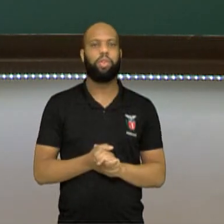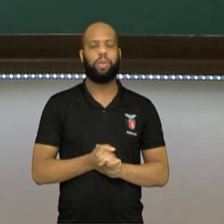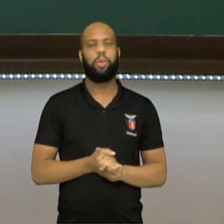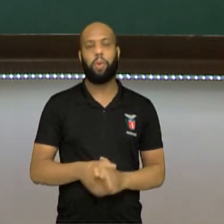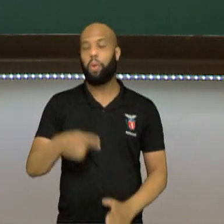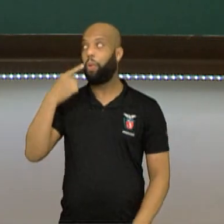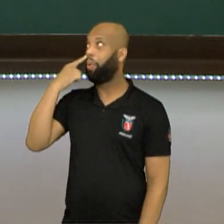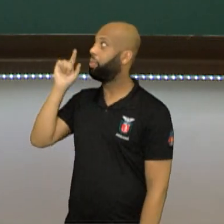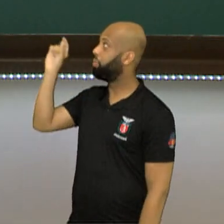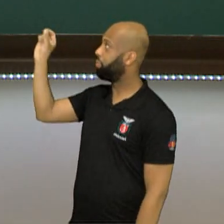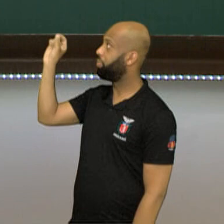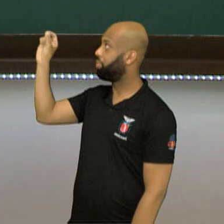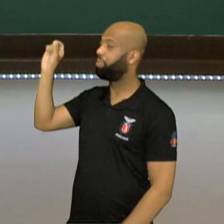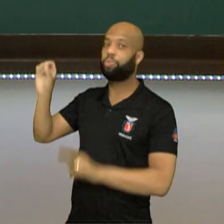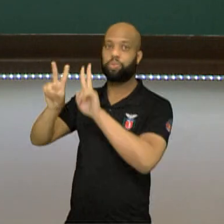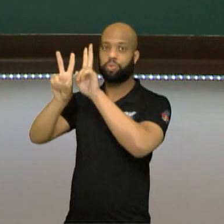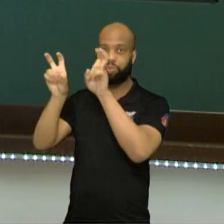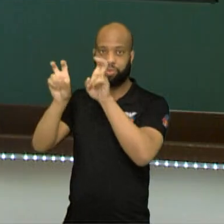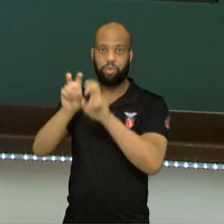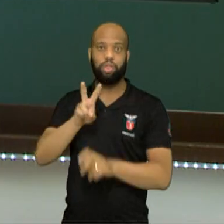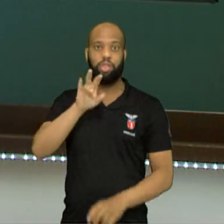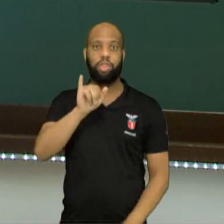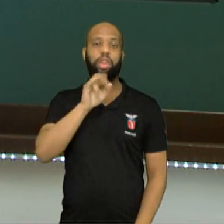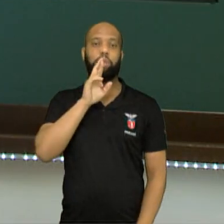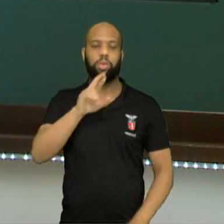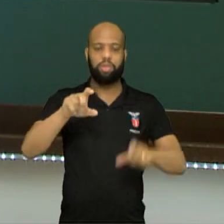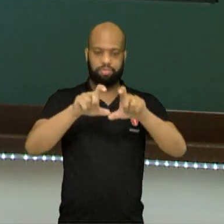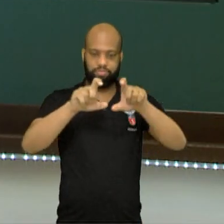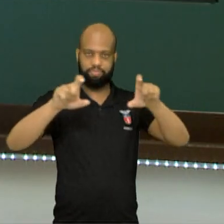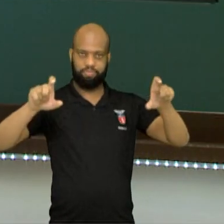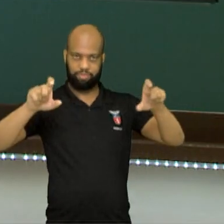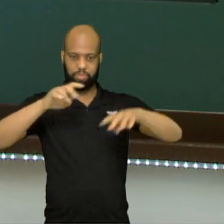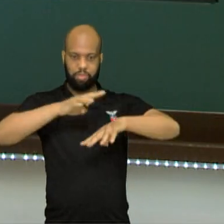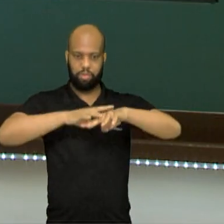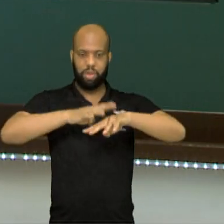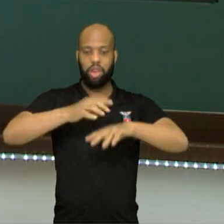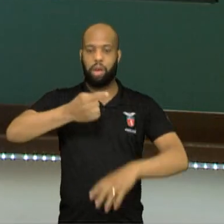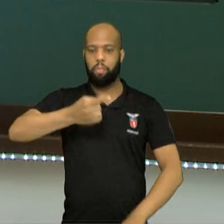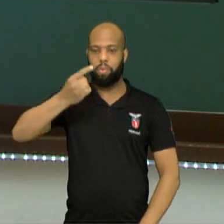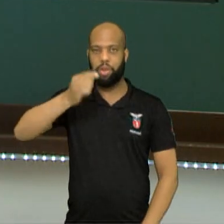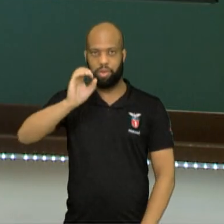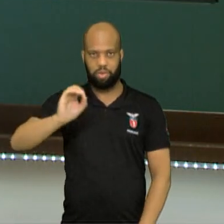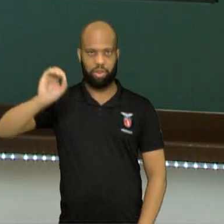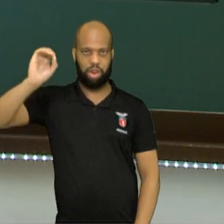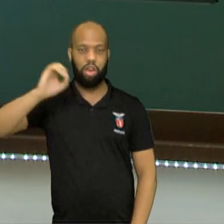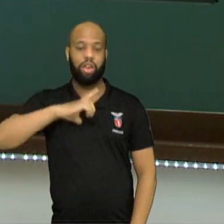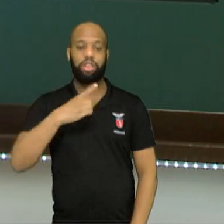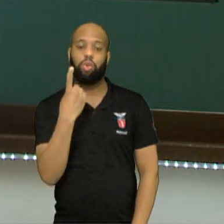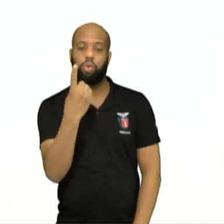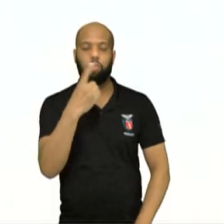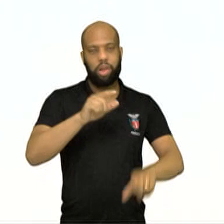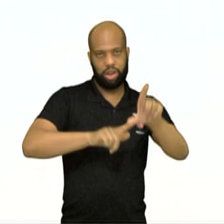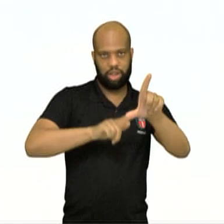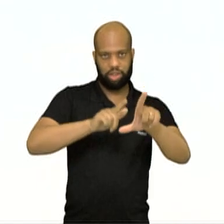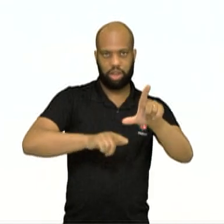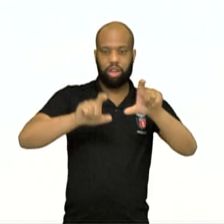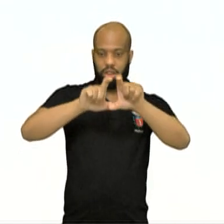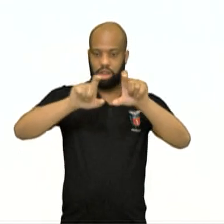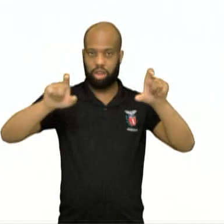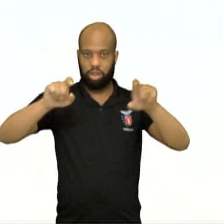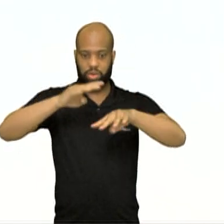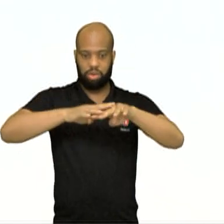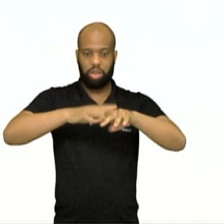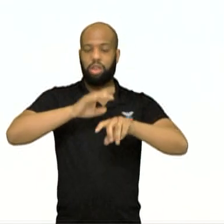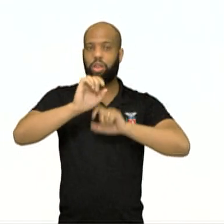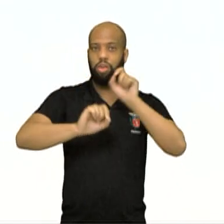reserva? Resolver equações do primeiro grau com uma incógnita. Equação é uma sentença matemática